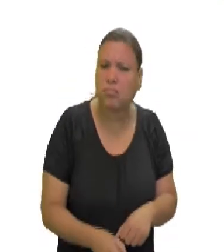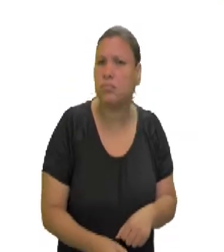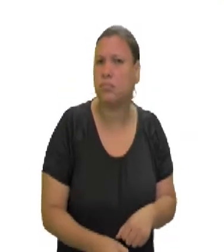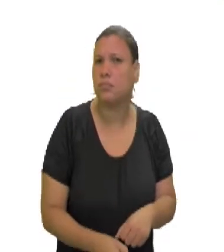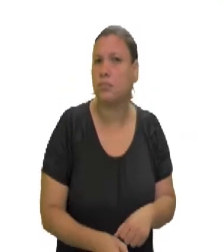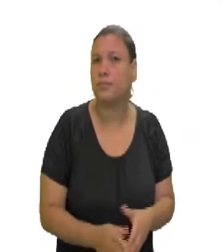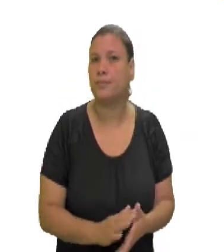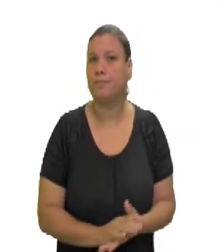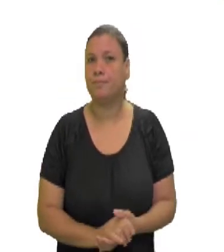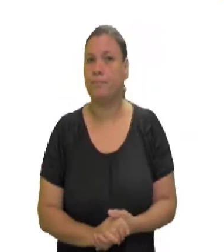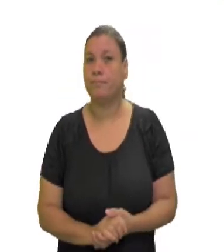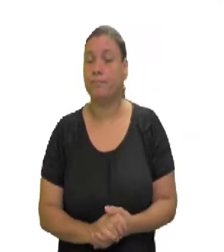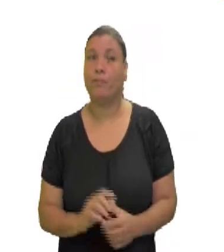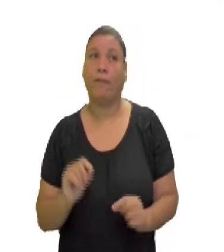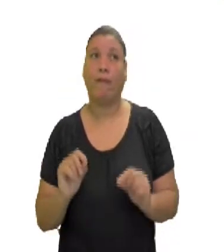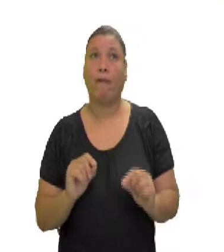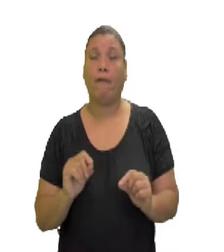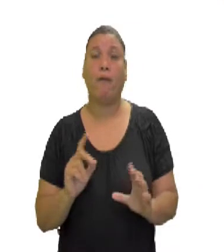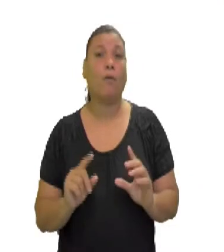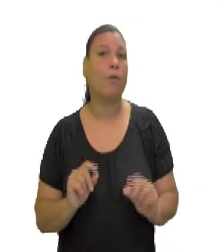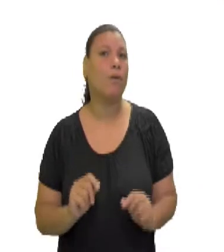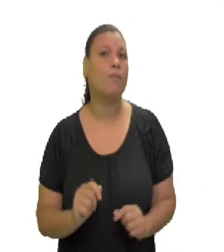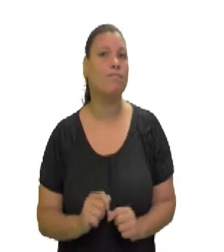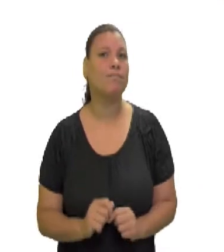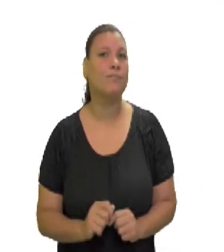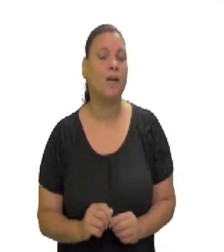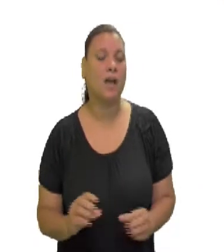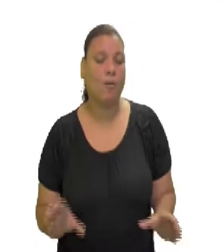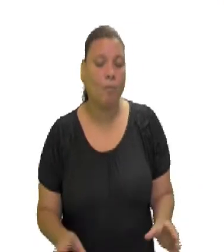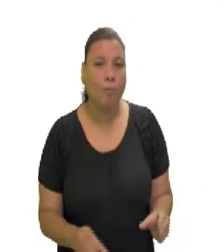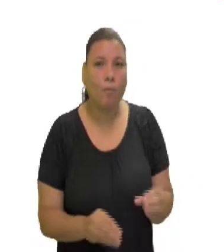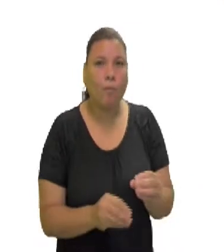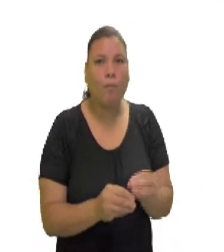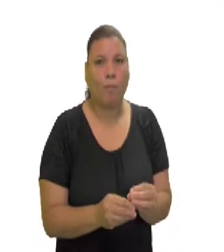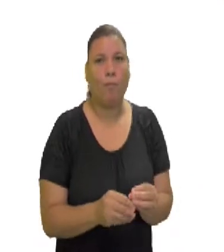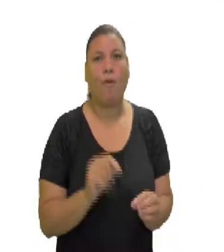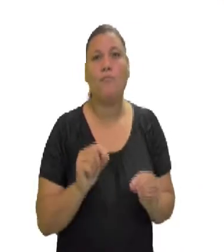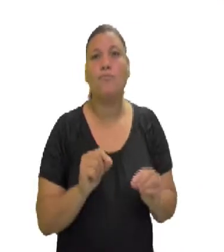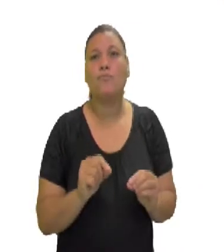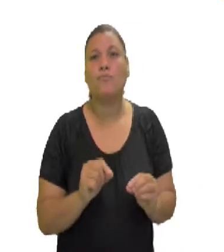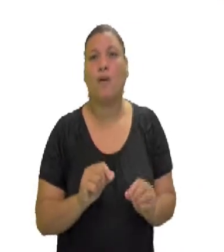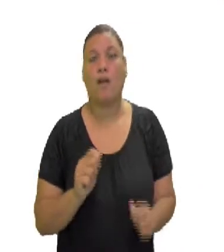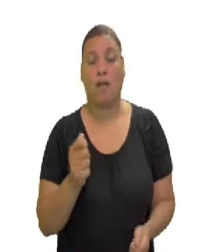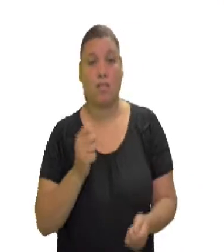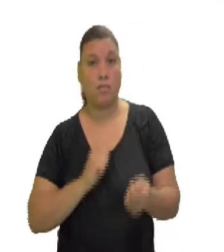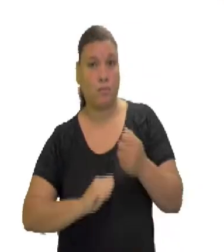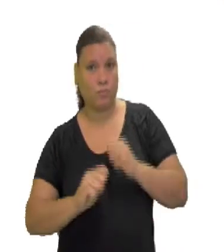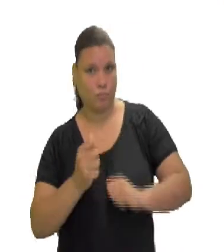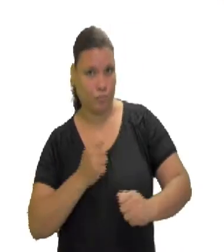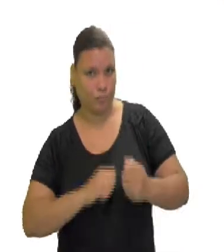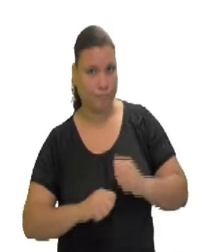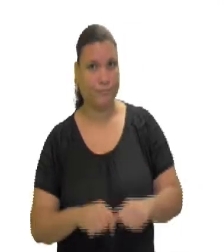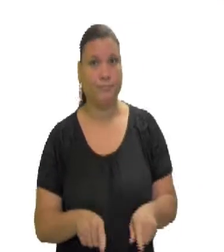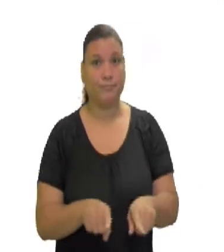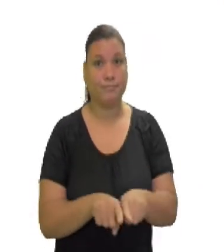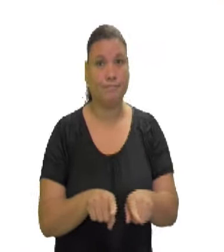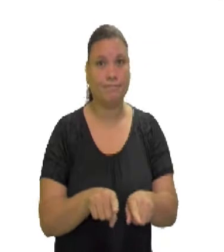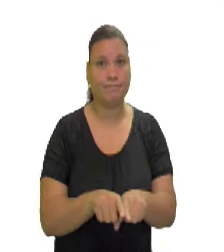Então, a mineração corresponde a uma atividade econômica e industrial que consiste na